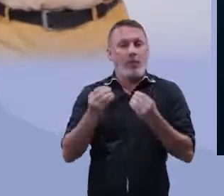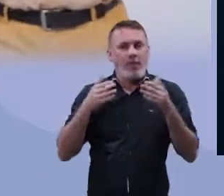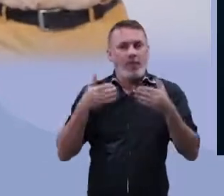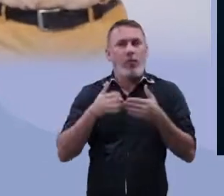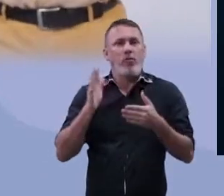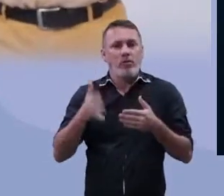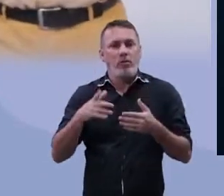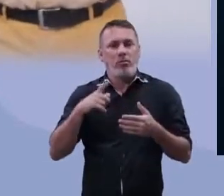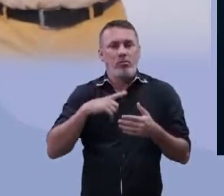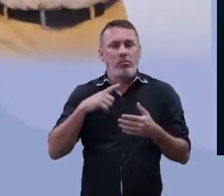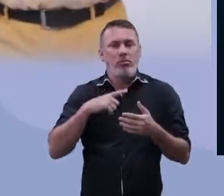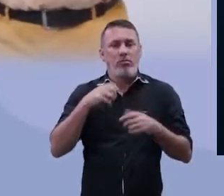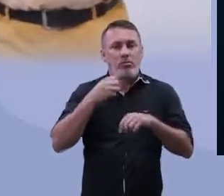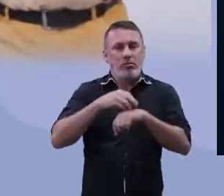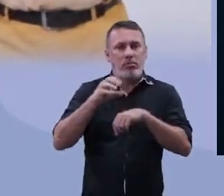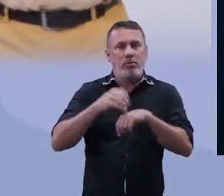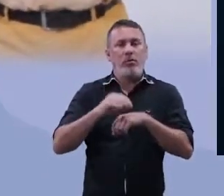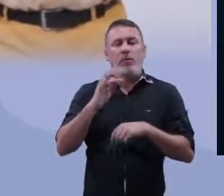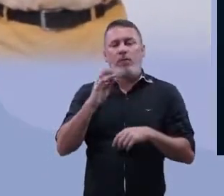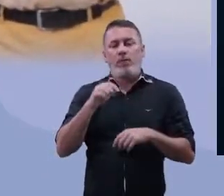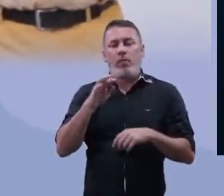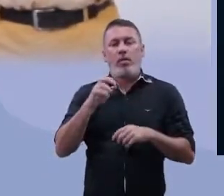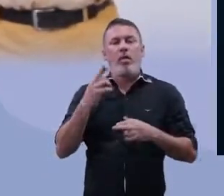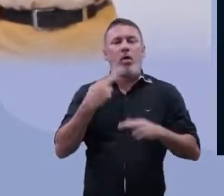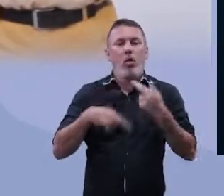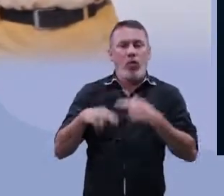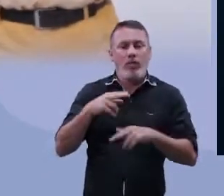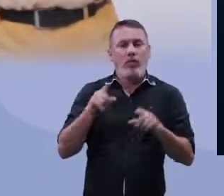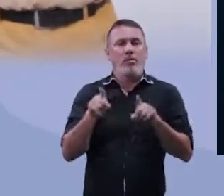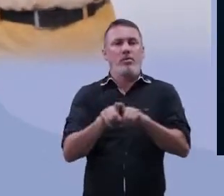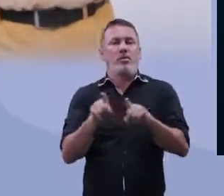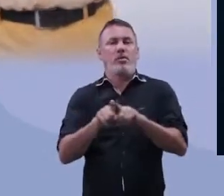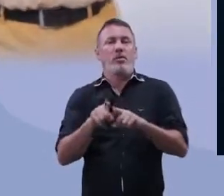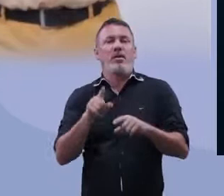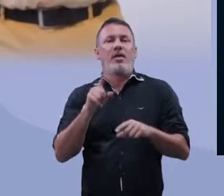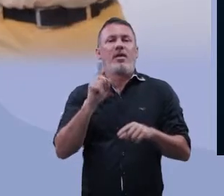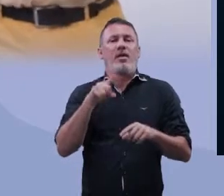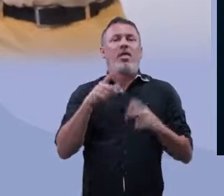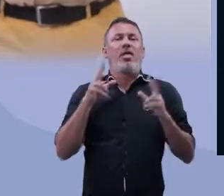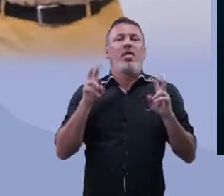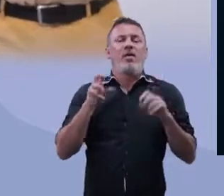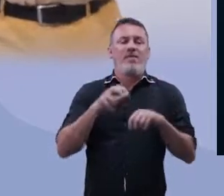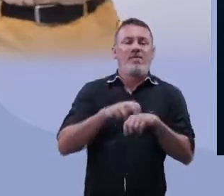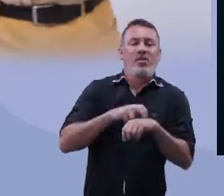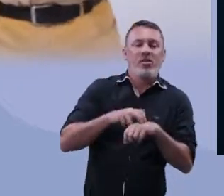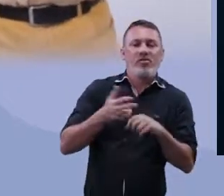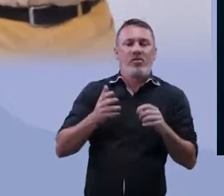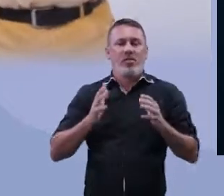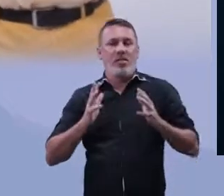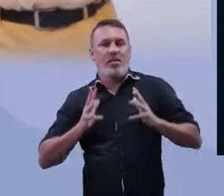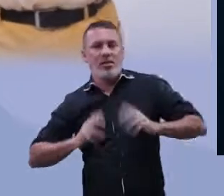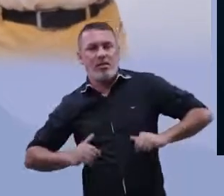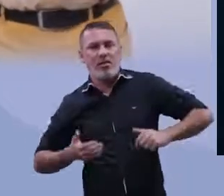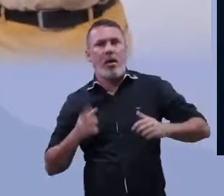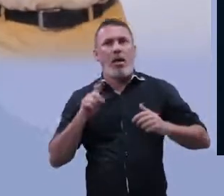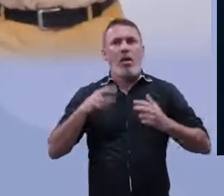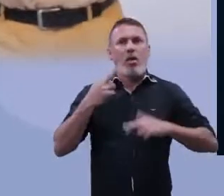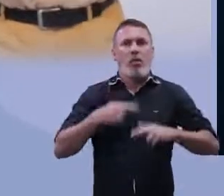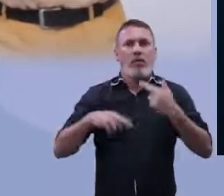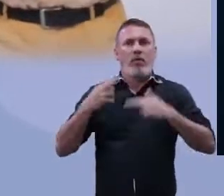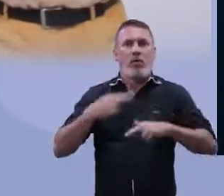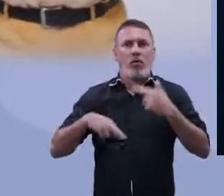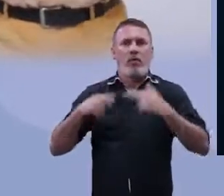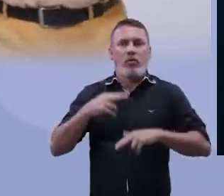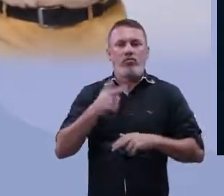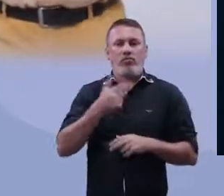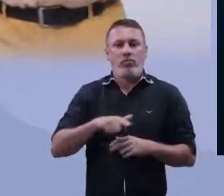falando das fontes renováveis ou das fontes verdes ou fontes limpas, né, que são aquelas que se renovam,